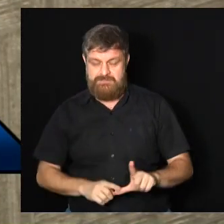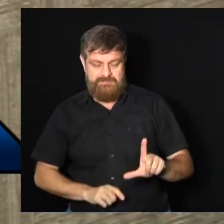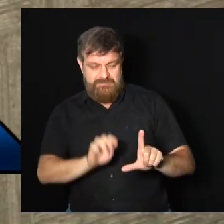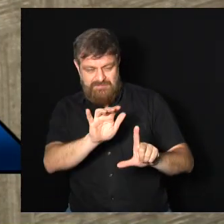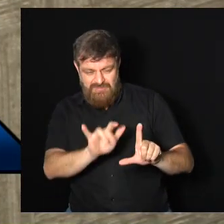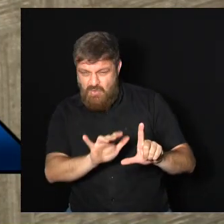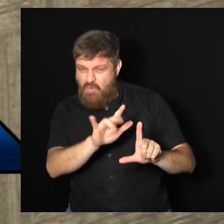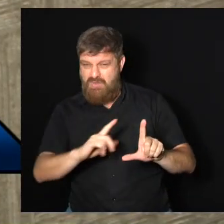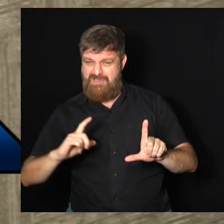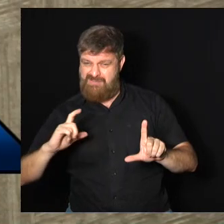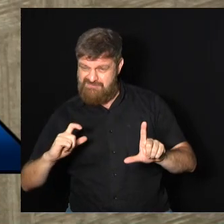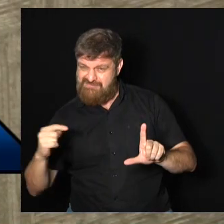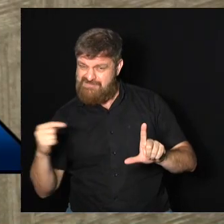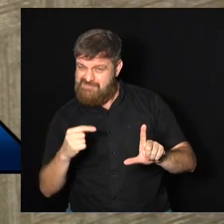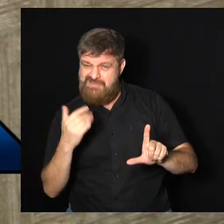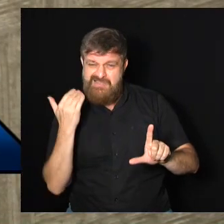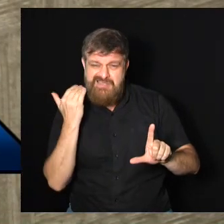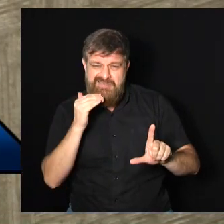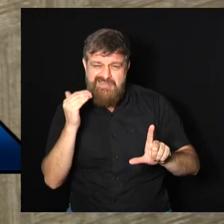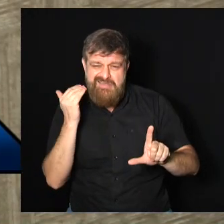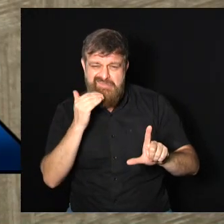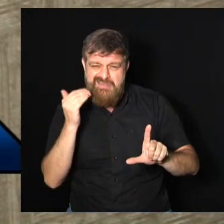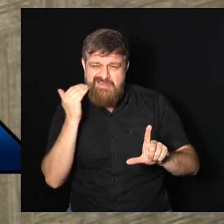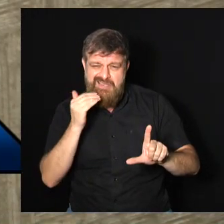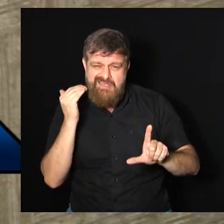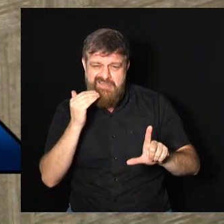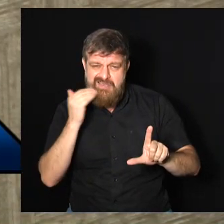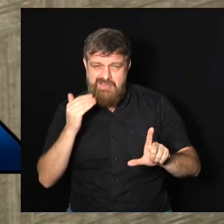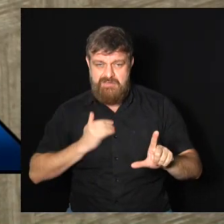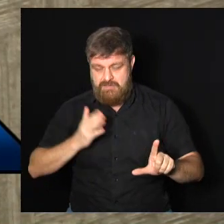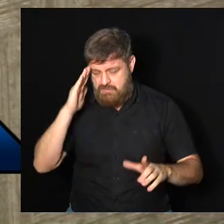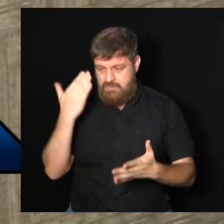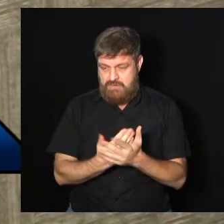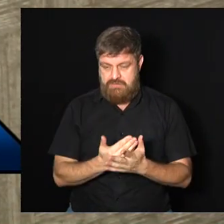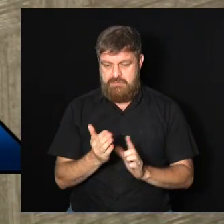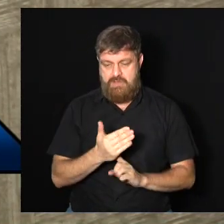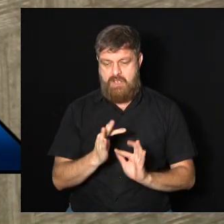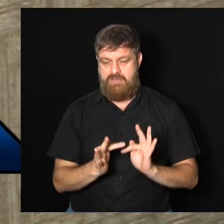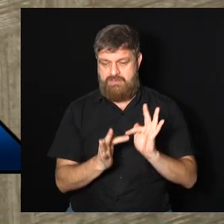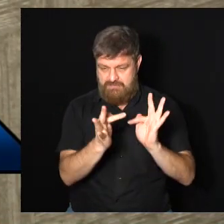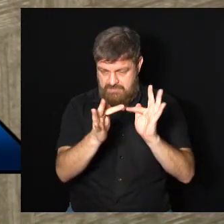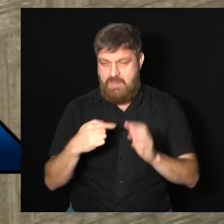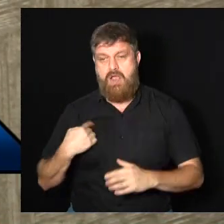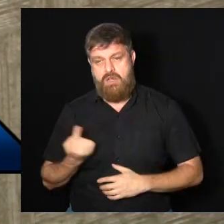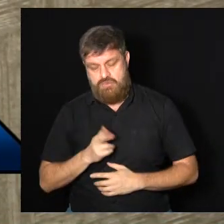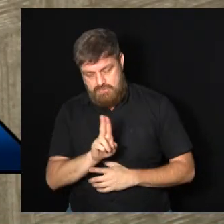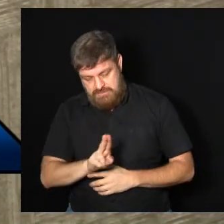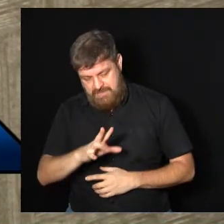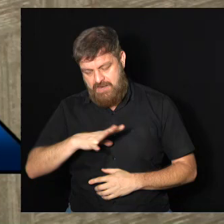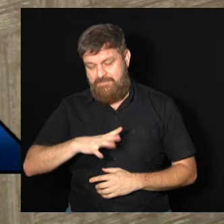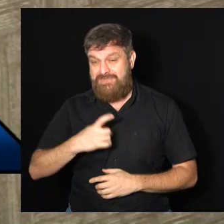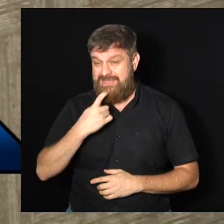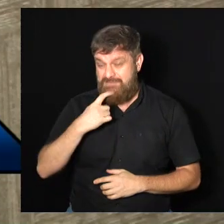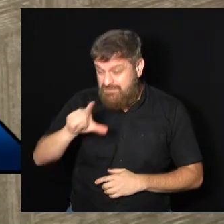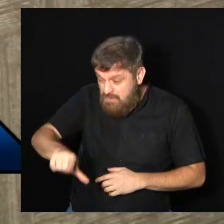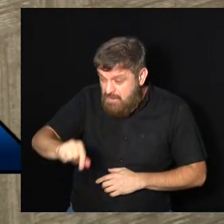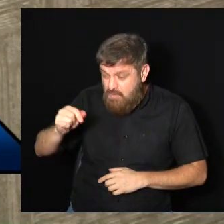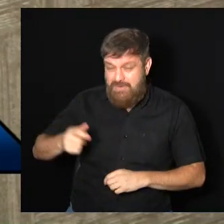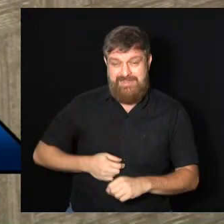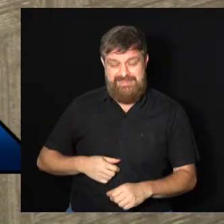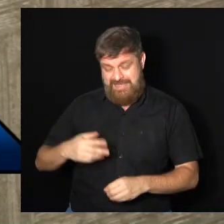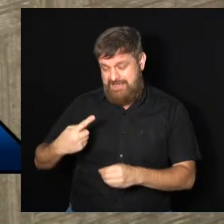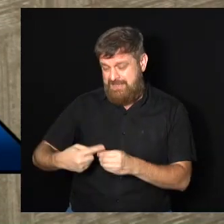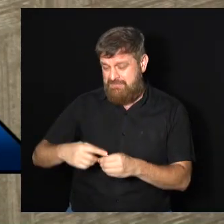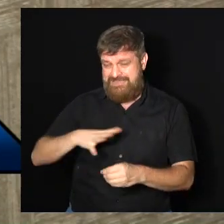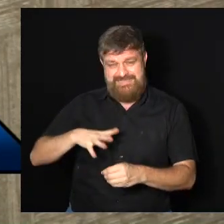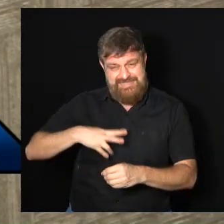tem apresentado problemas e falhas. Então, acho que a tecnologia está aqui para que a gente utilize. Campinas foi eleita a cidade mais inteligente,